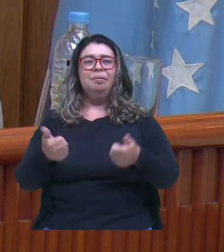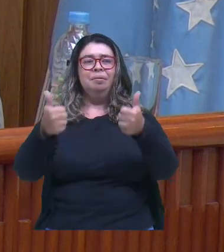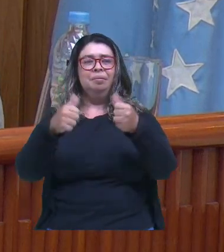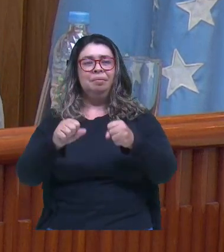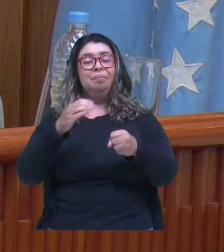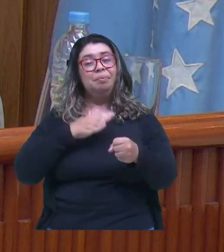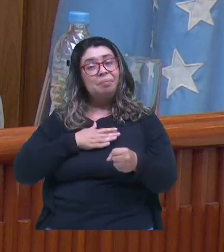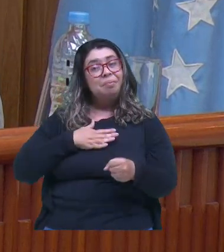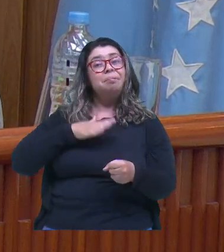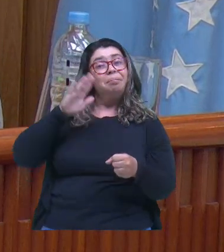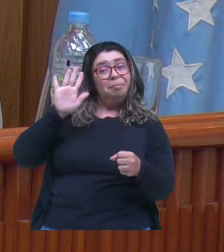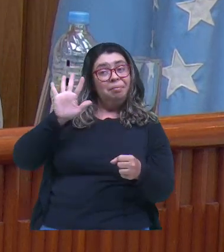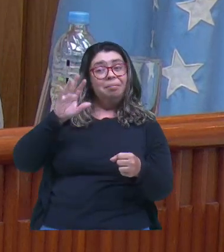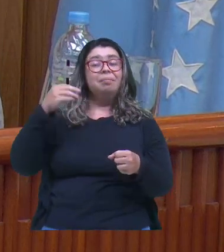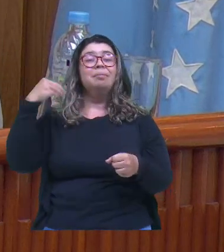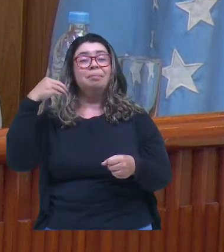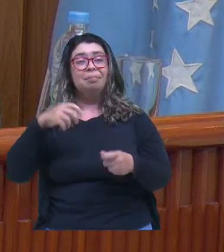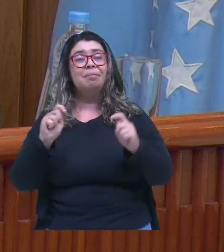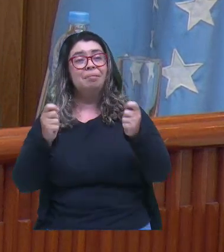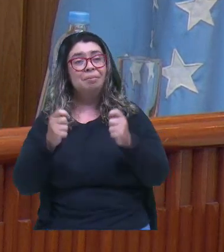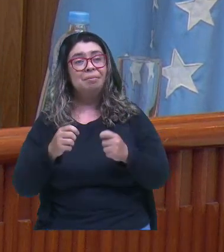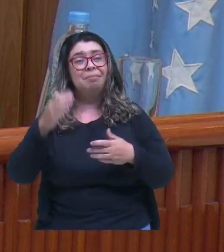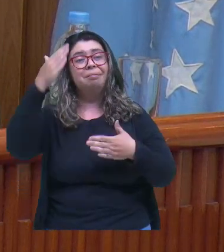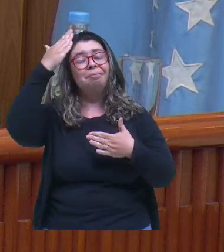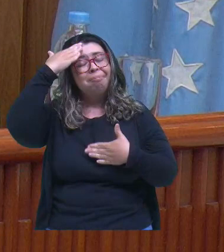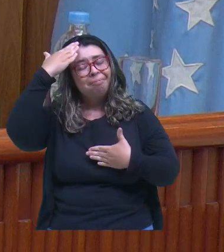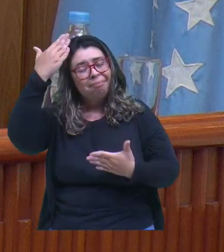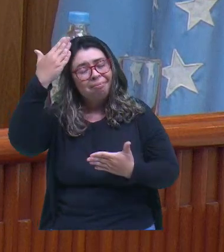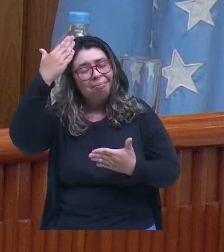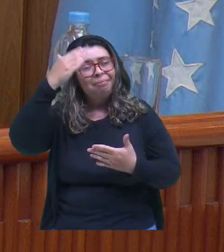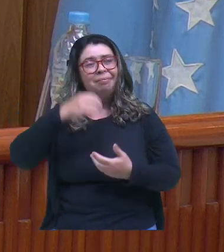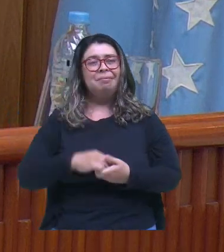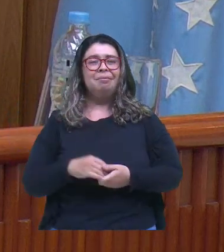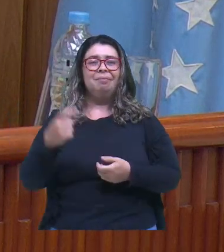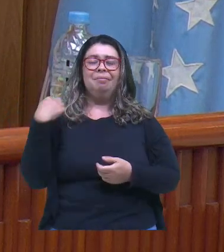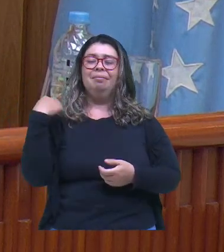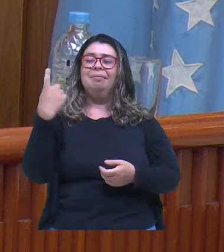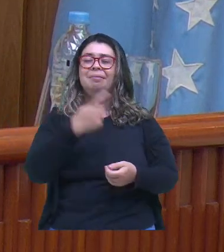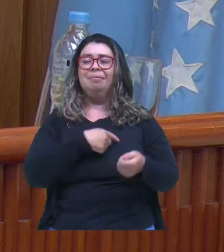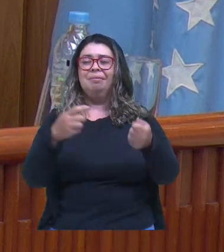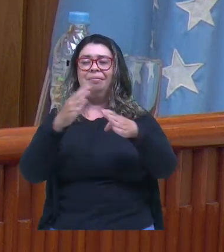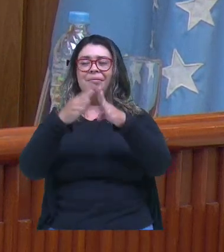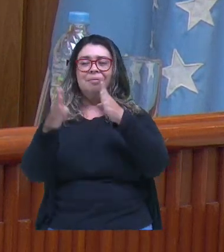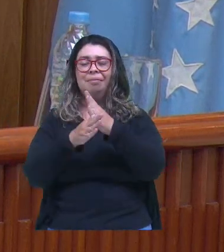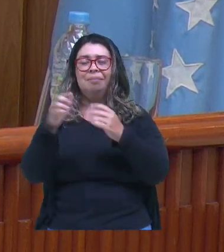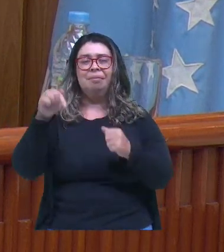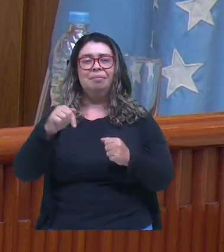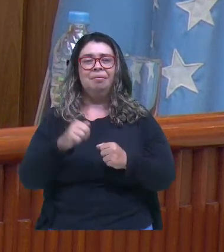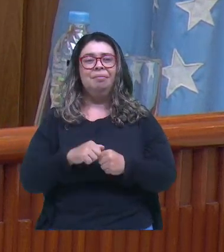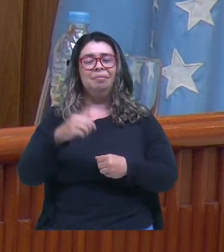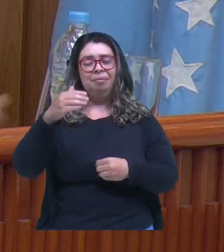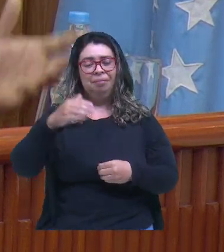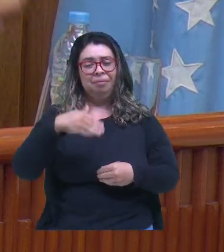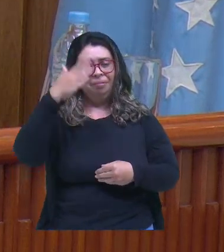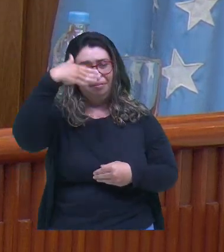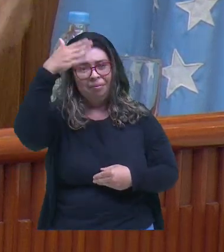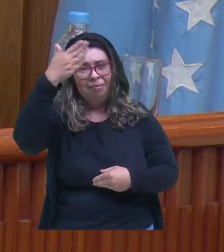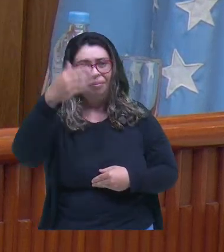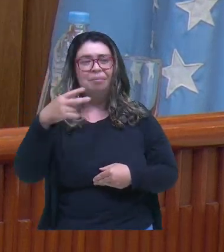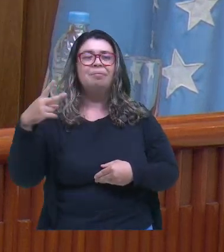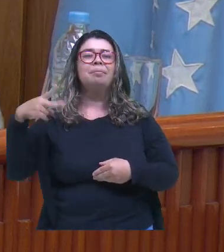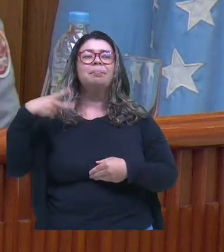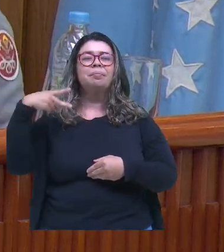mão, muito obrigado. E para nós todos aqui, os homenageados, os